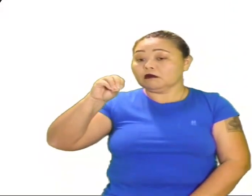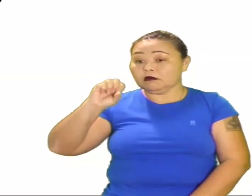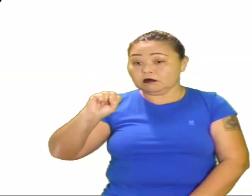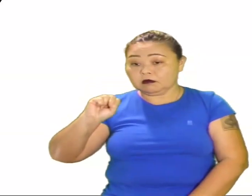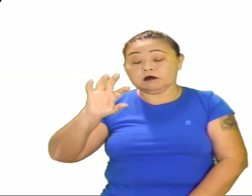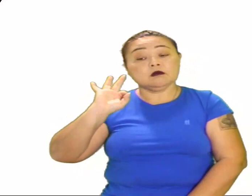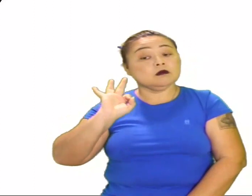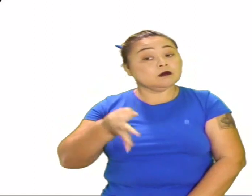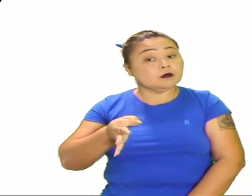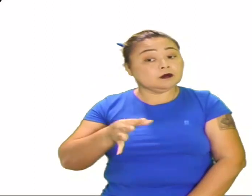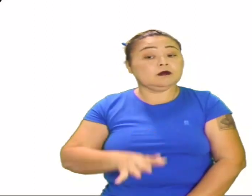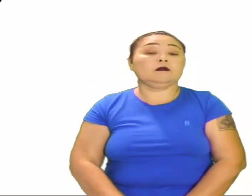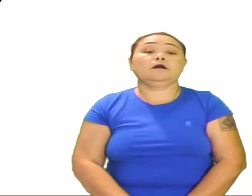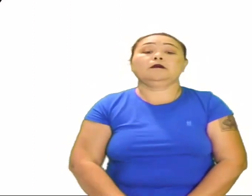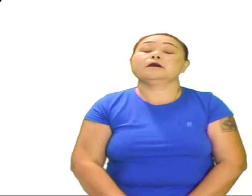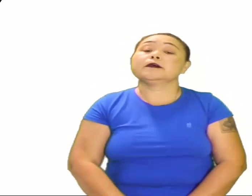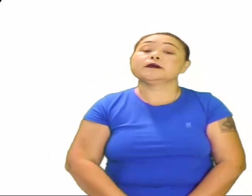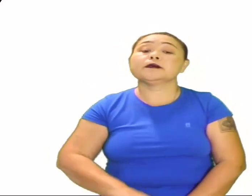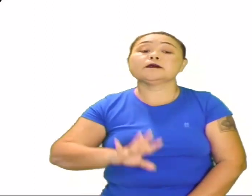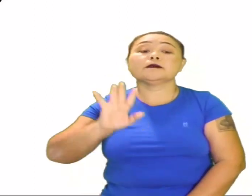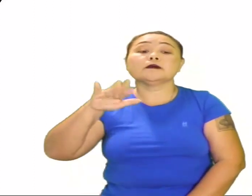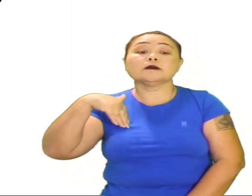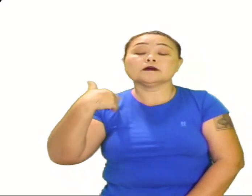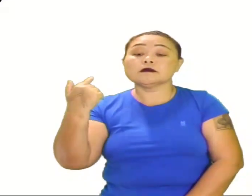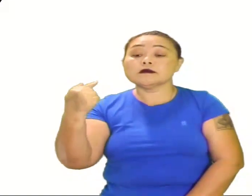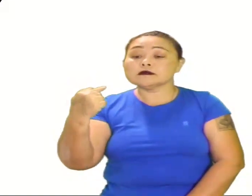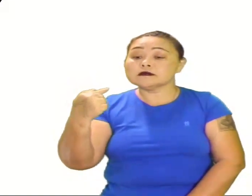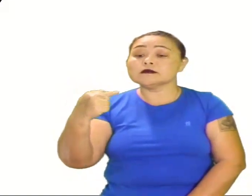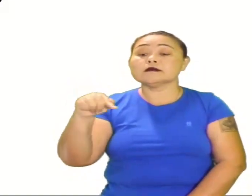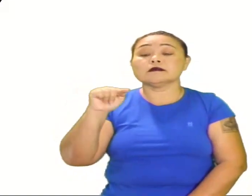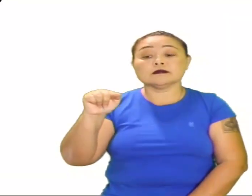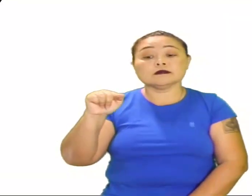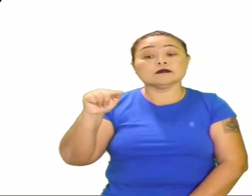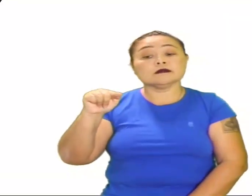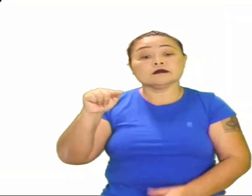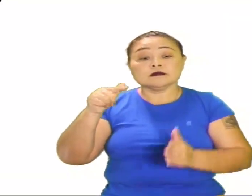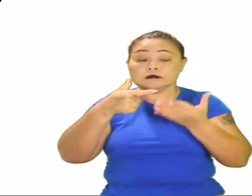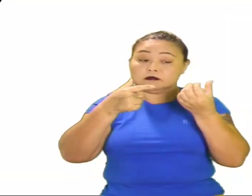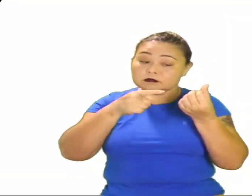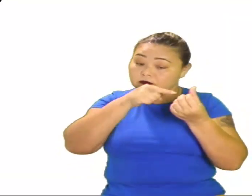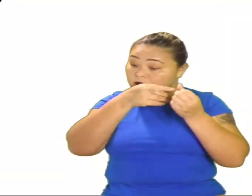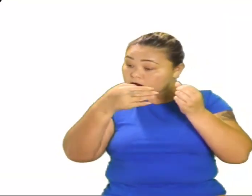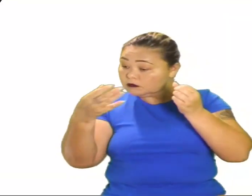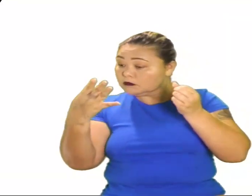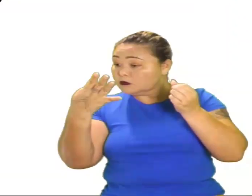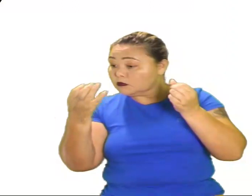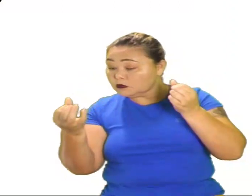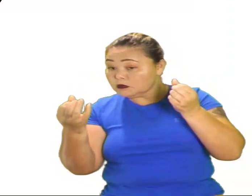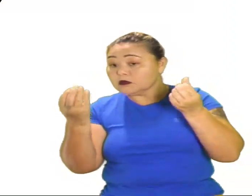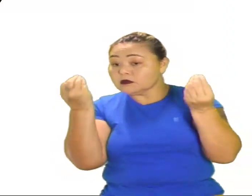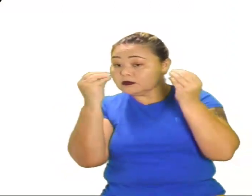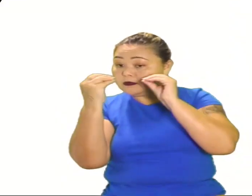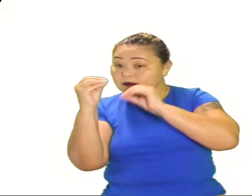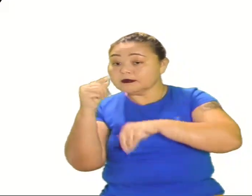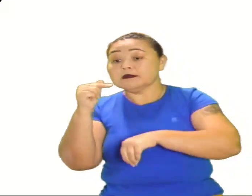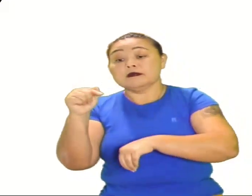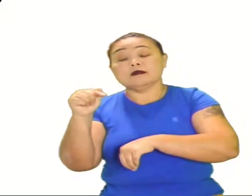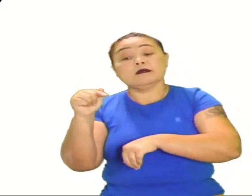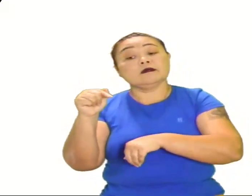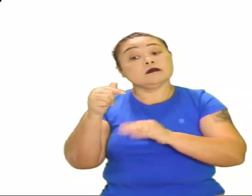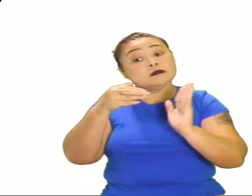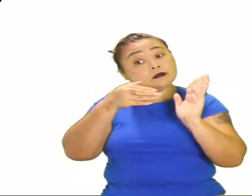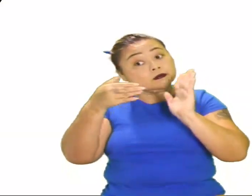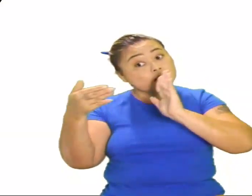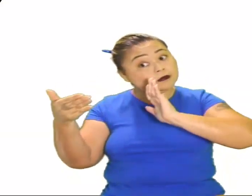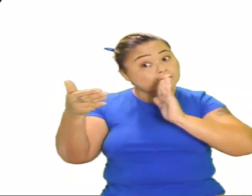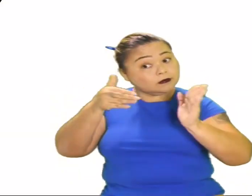certo? Certo. Beleza. Interpolar 7 meios aritméticos entre os 6 e 46 é acrescentar 7 números entre